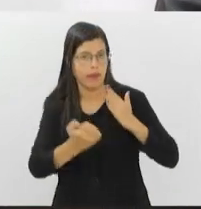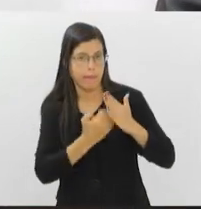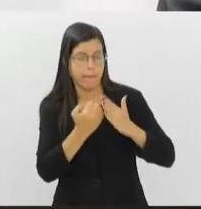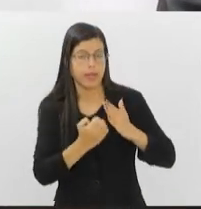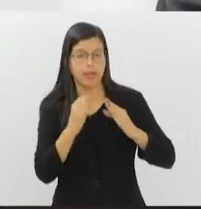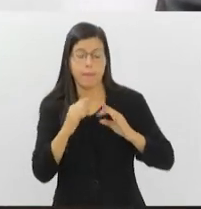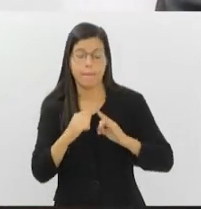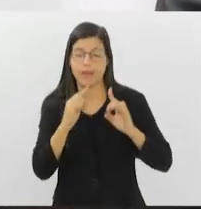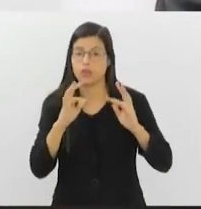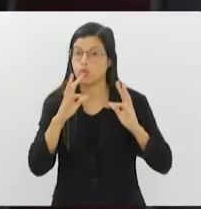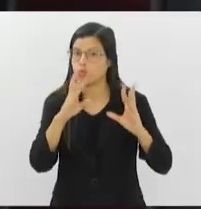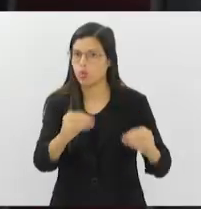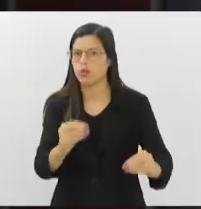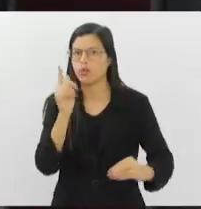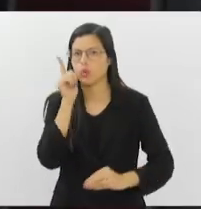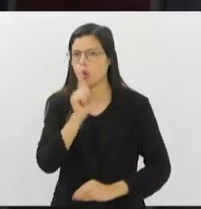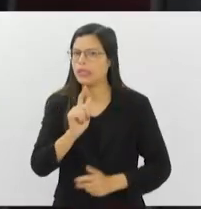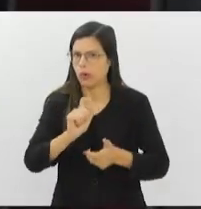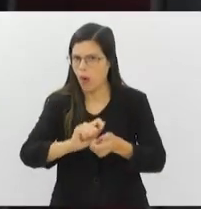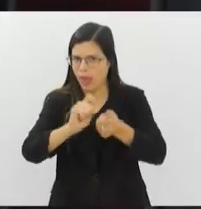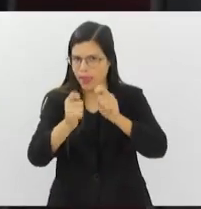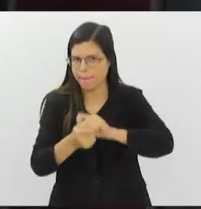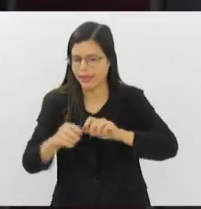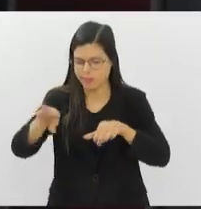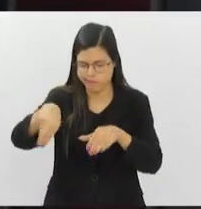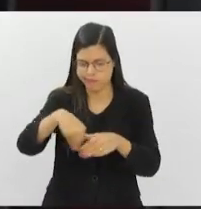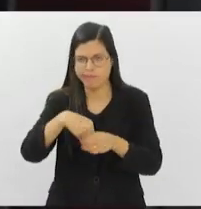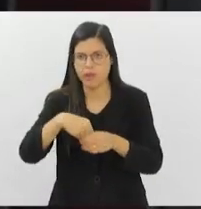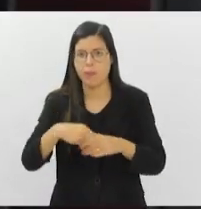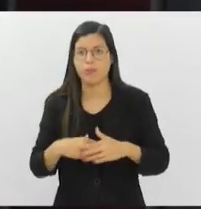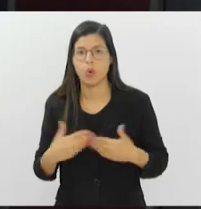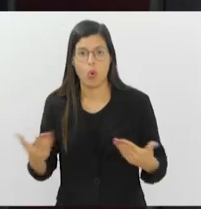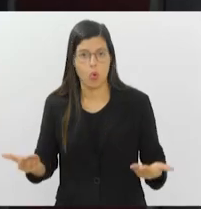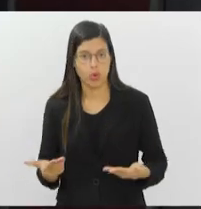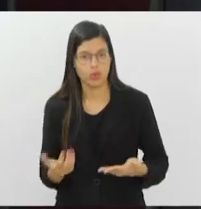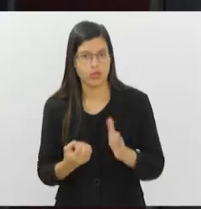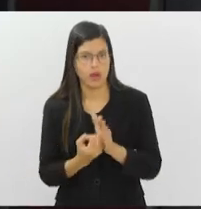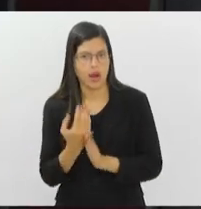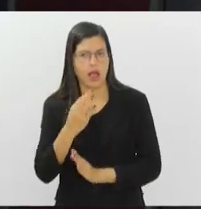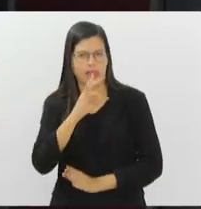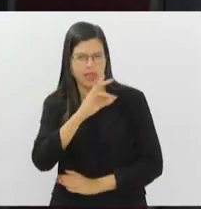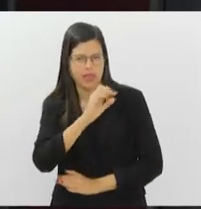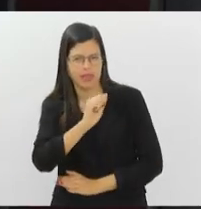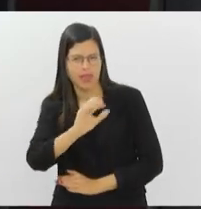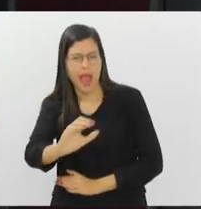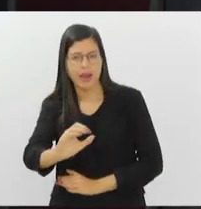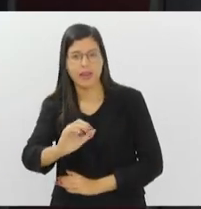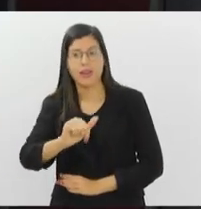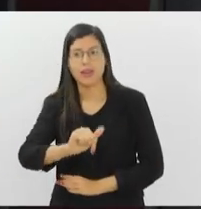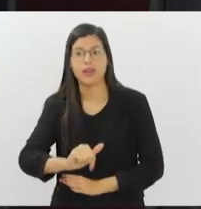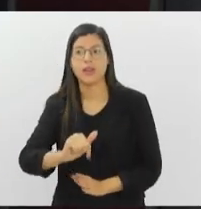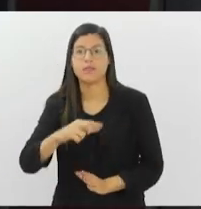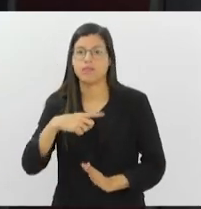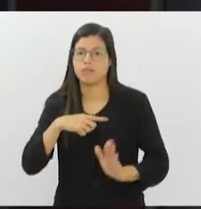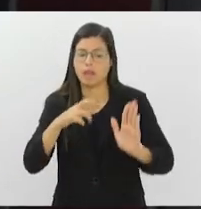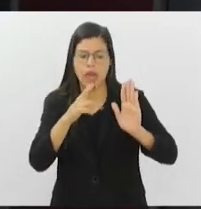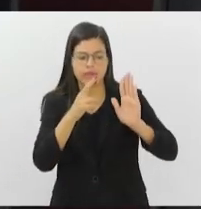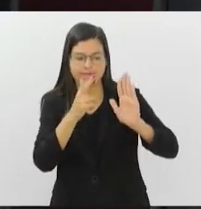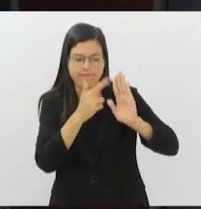mas todas se adequem que hoje foi criado através dessa ataque a estipulação de importantes parâmetros